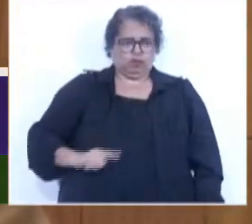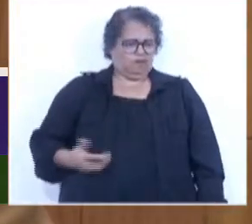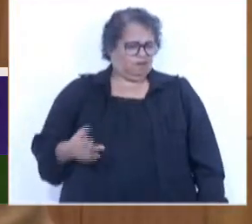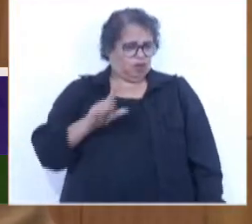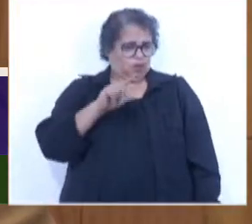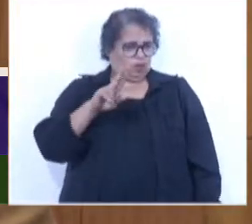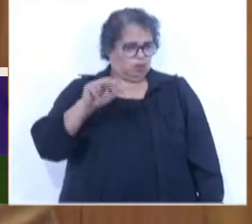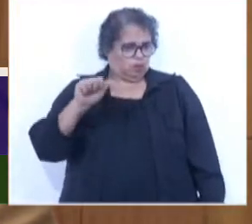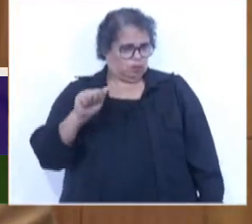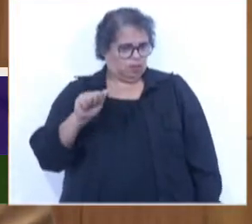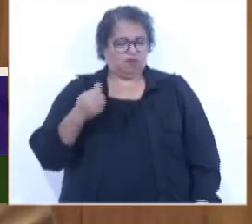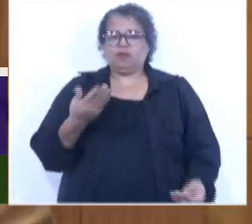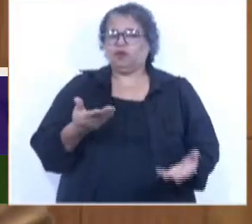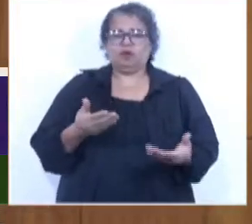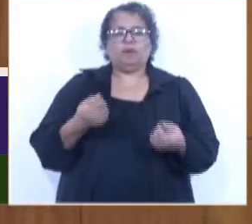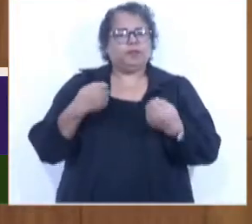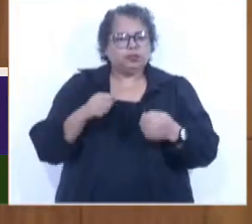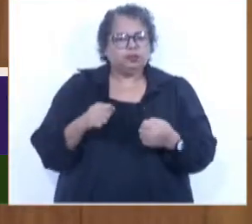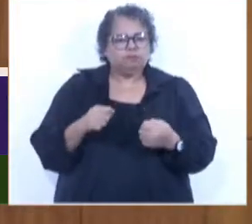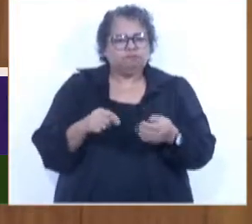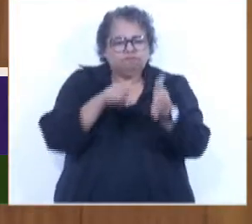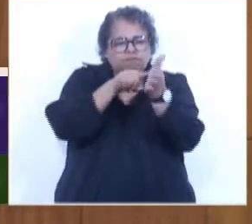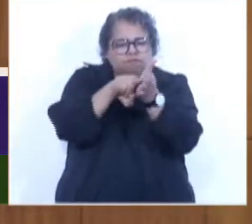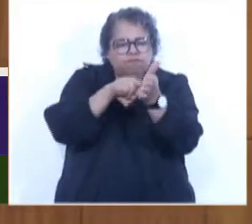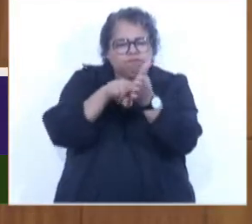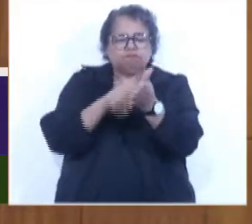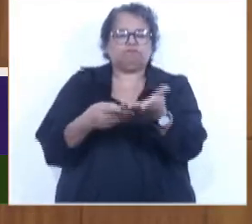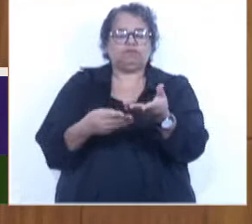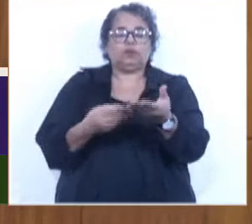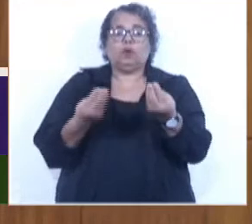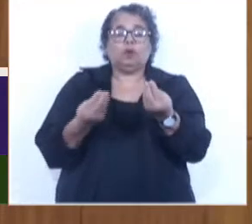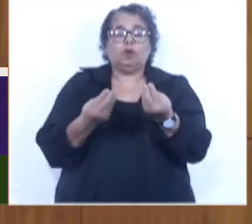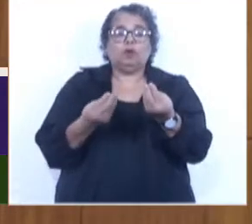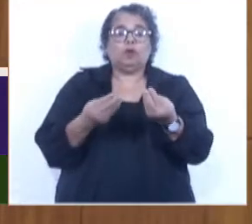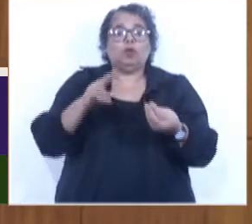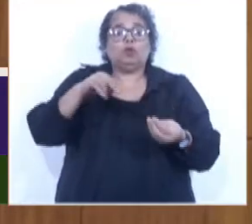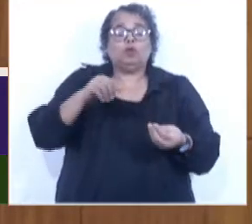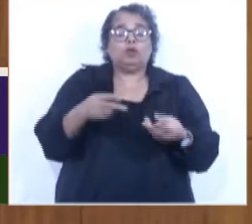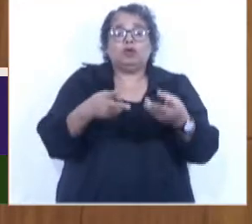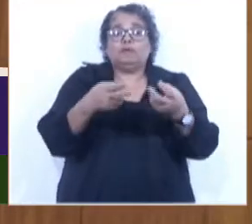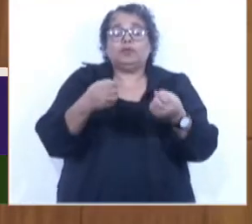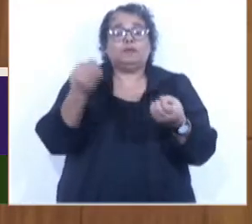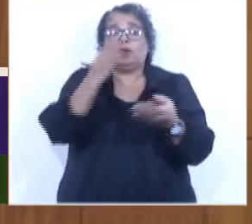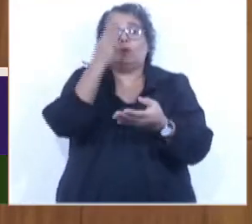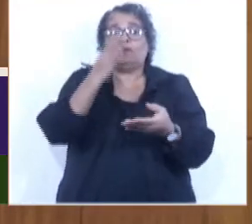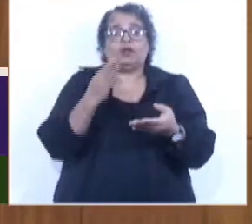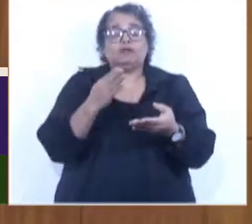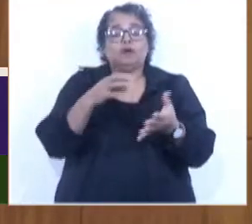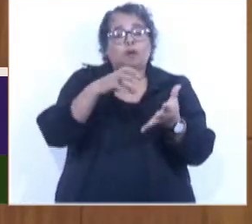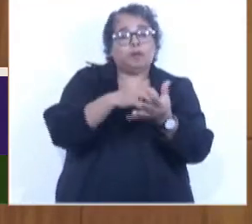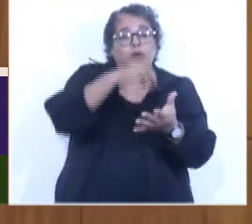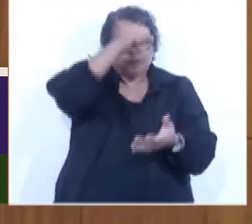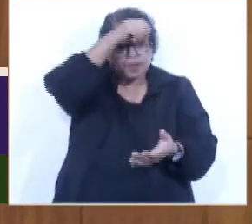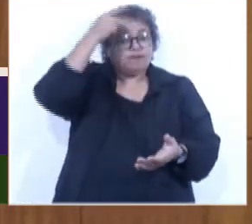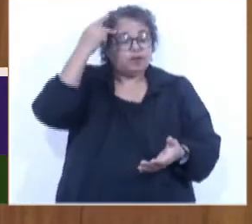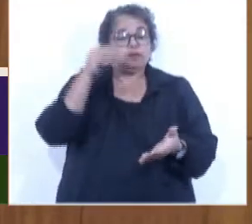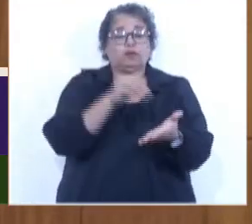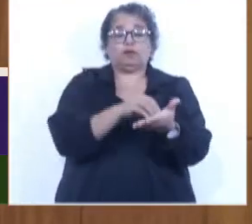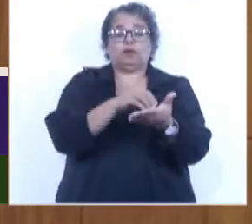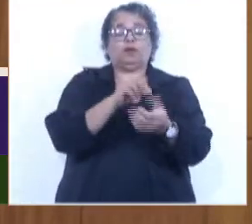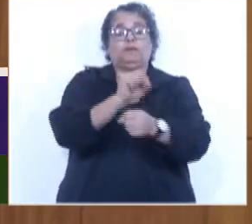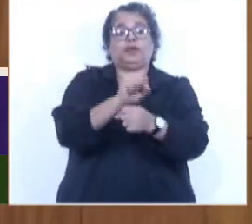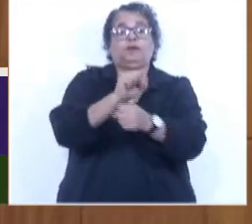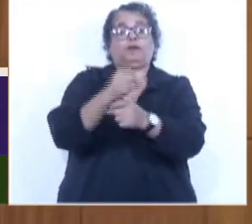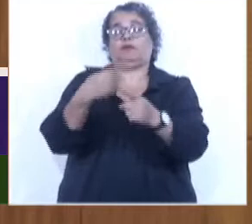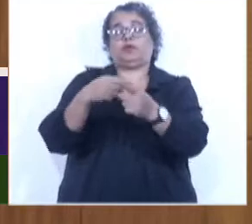podemos fazer Vista grossa a isso nunca imaginei que viria no Brasil prefeituras parando em decorrência do não recebimento